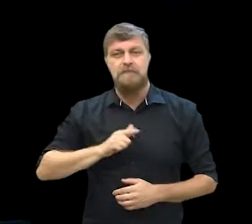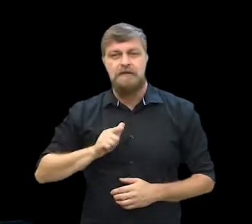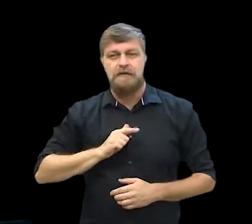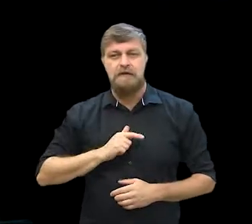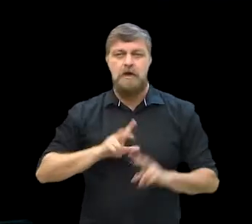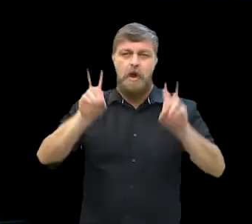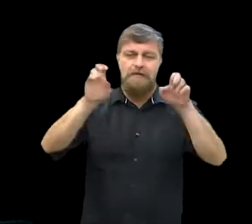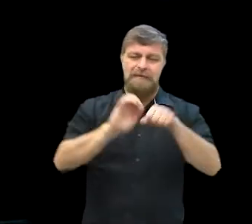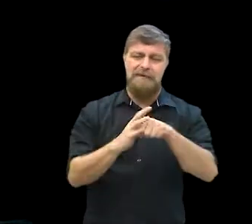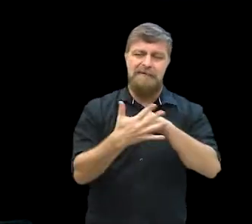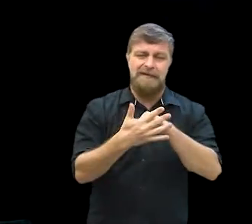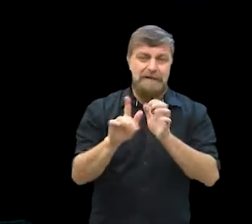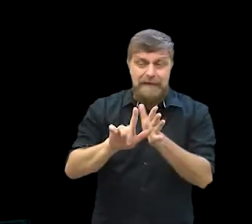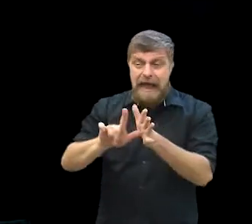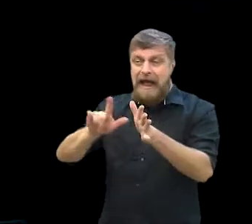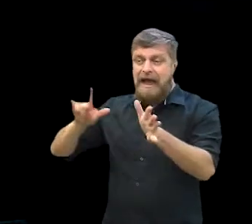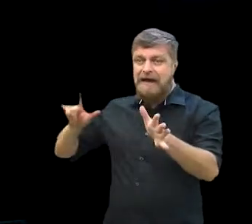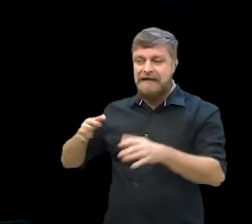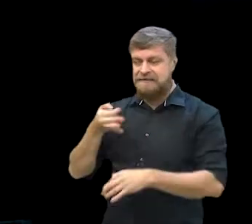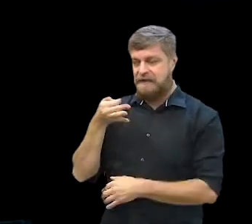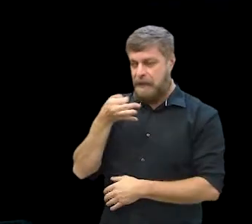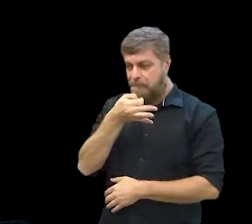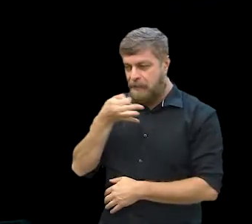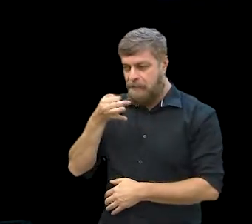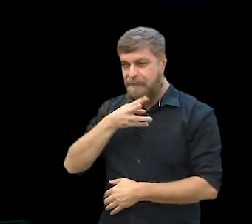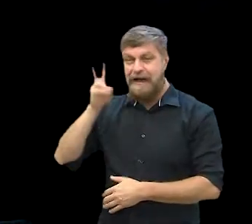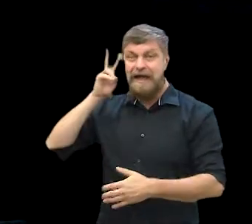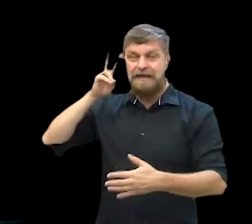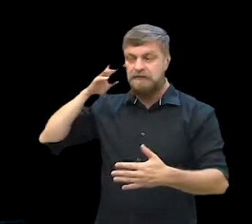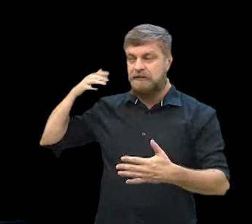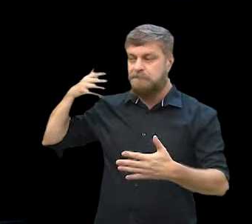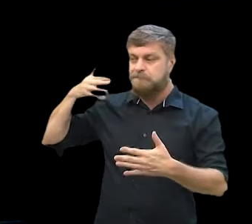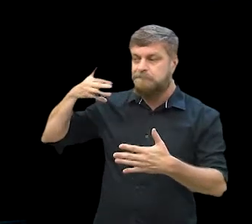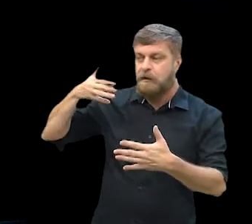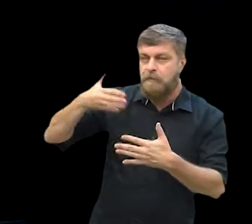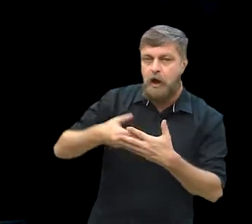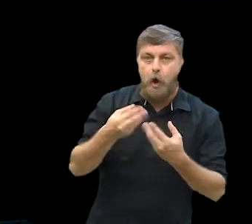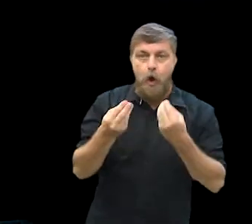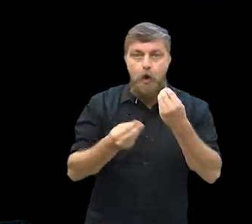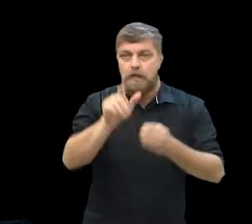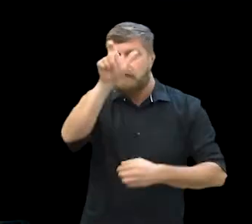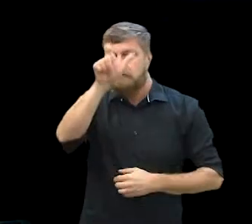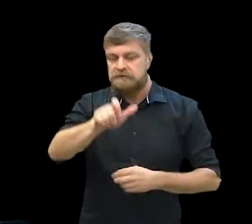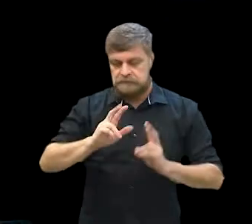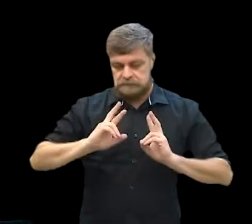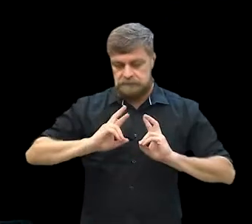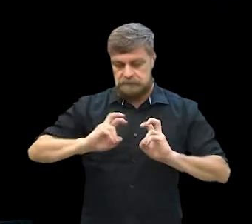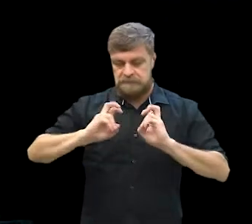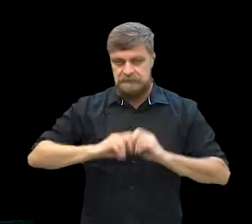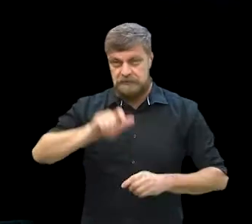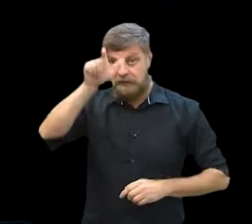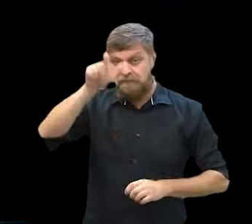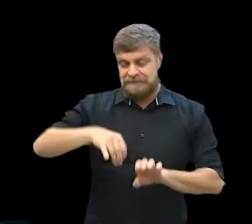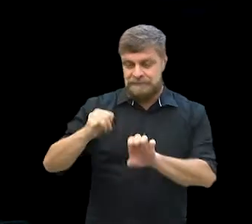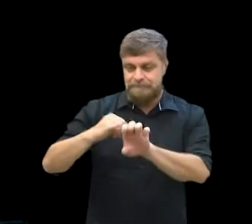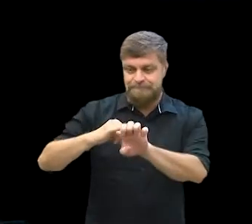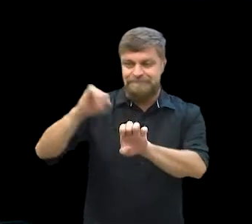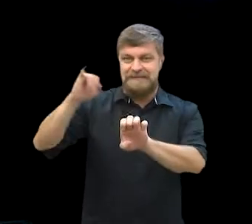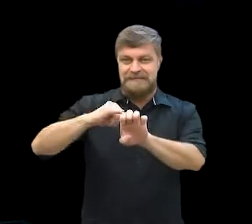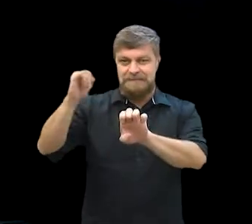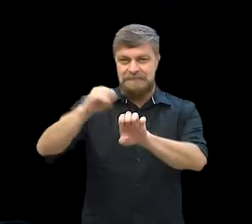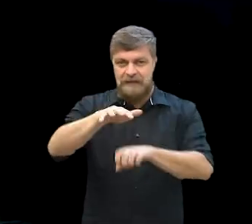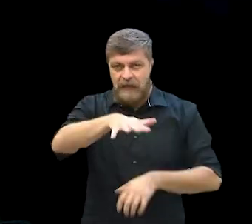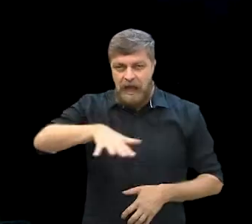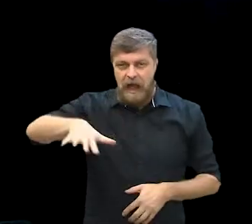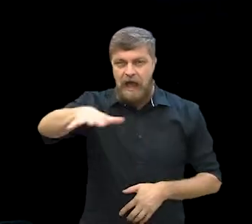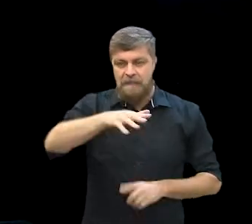sobre a pandemia, eu queria que você contasse um pouquinho a história da startup e quando você se viu como